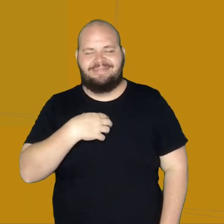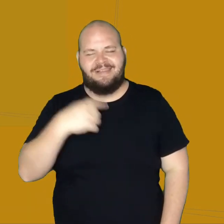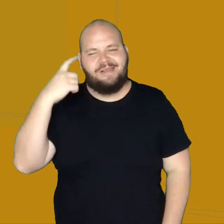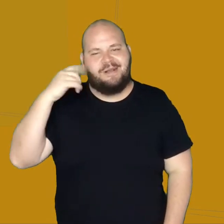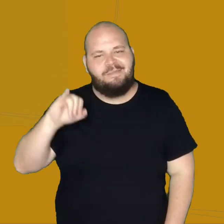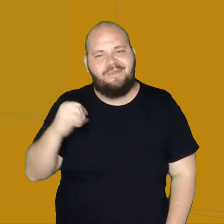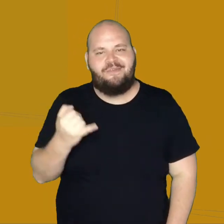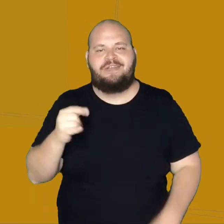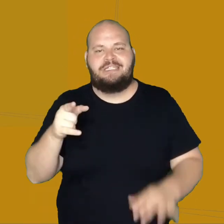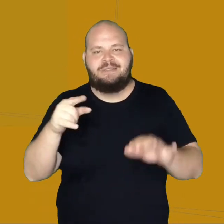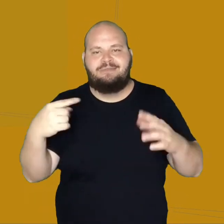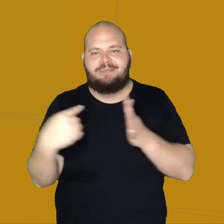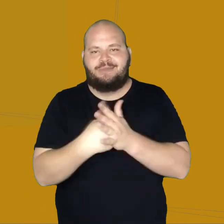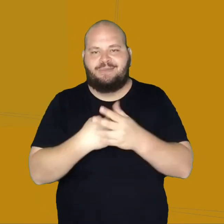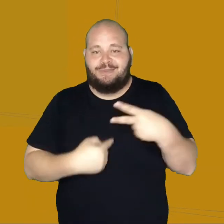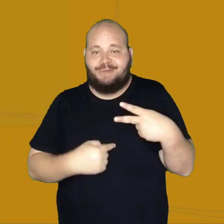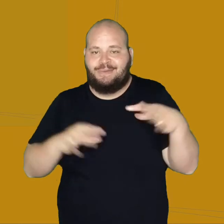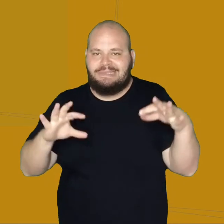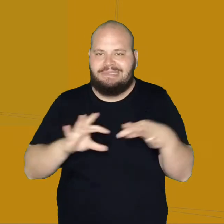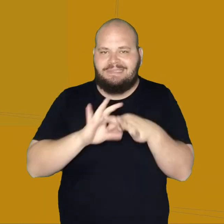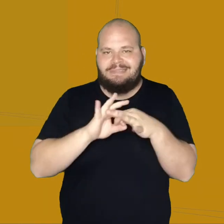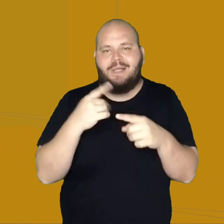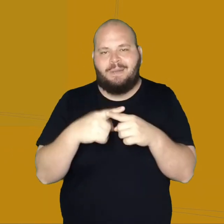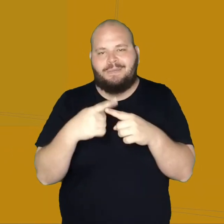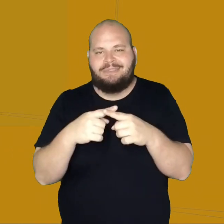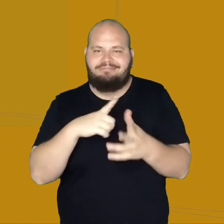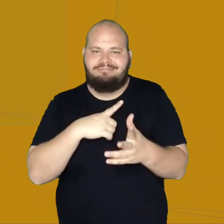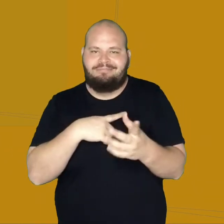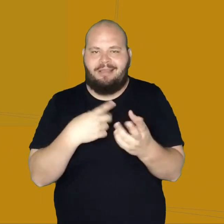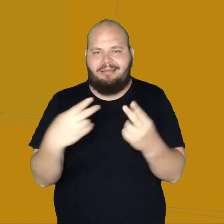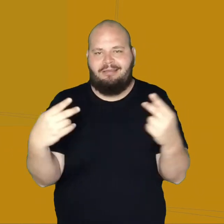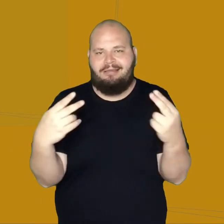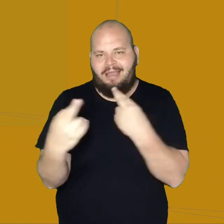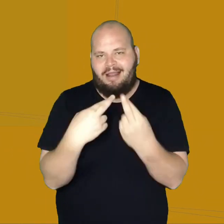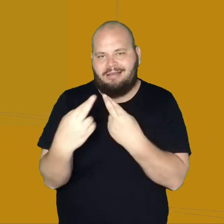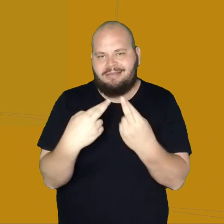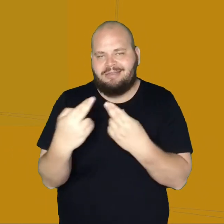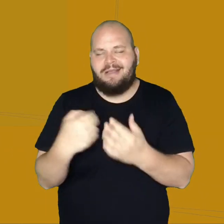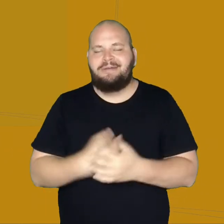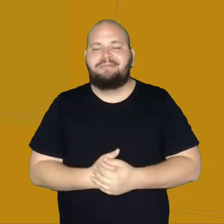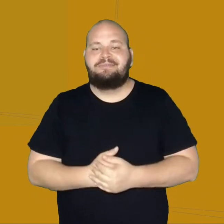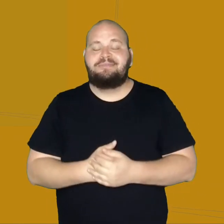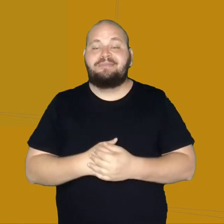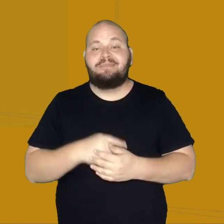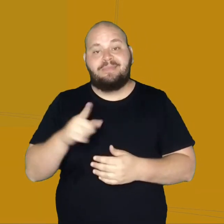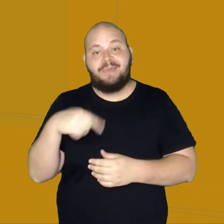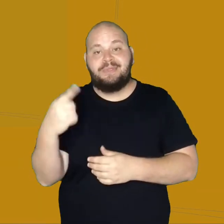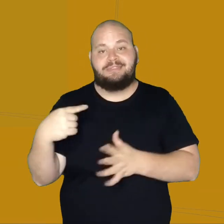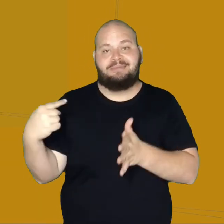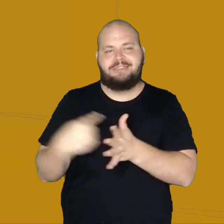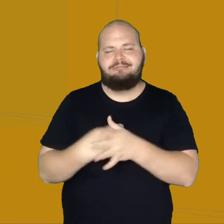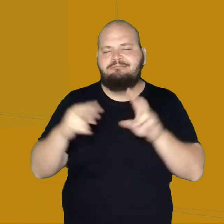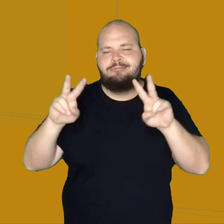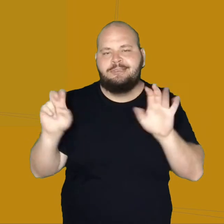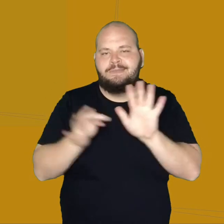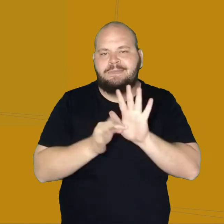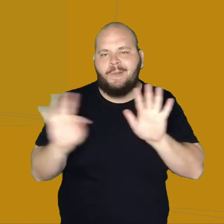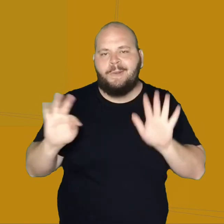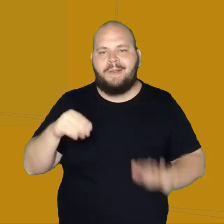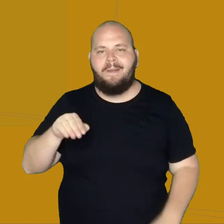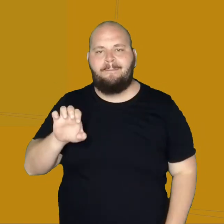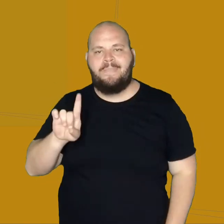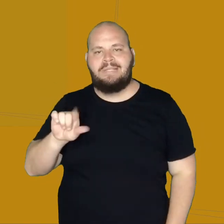oposto do que está sendo dito. É isso. Cristine, a Camila Valcanover, pelo YouTube, perguntou se temos em Teoria